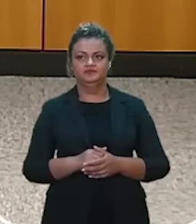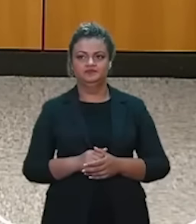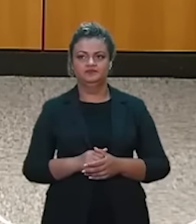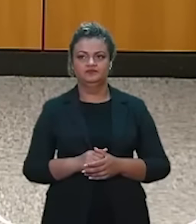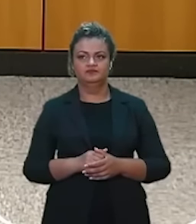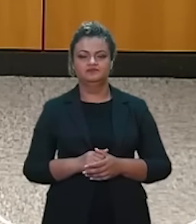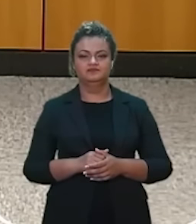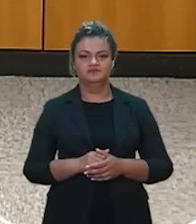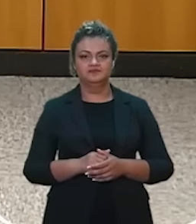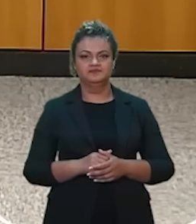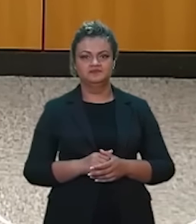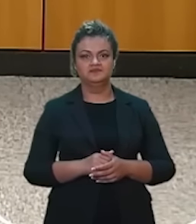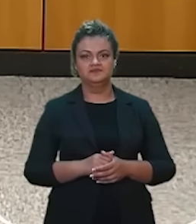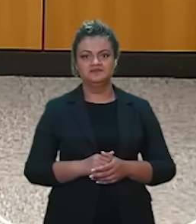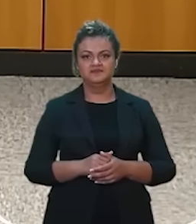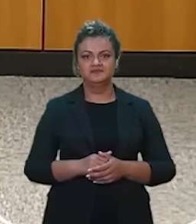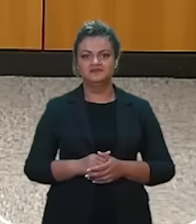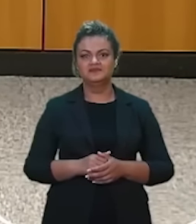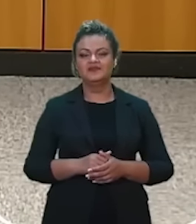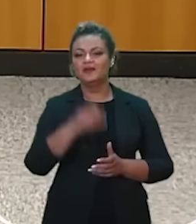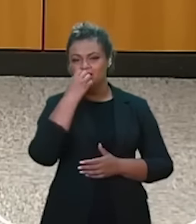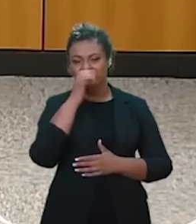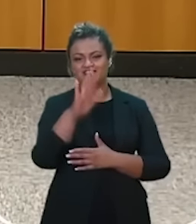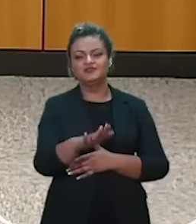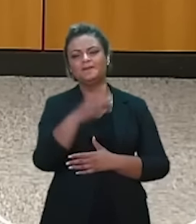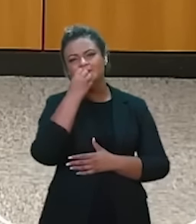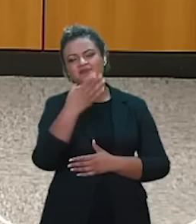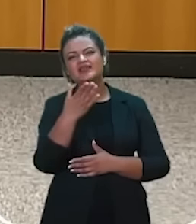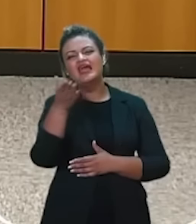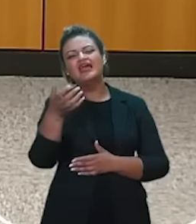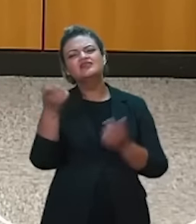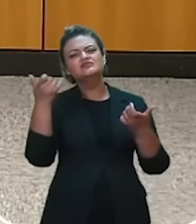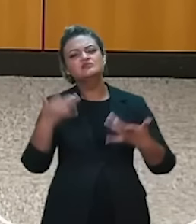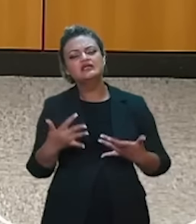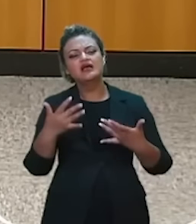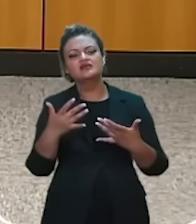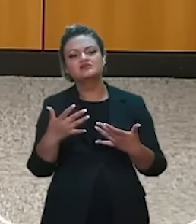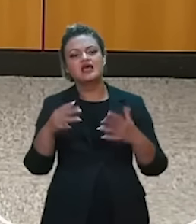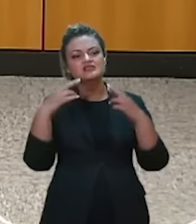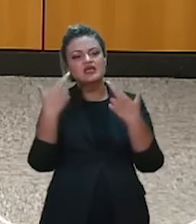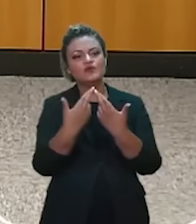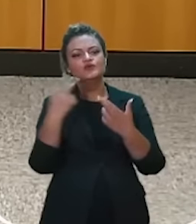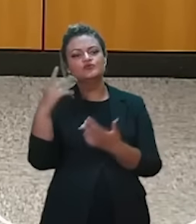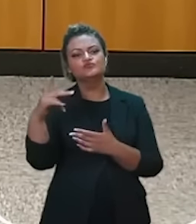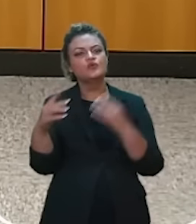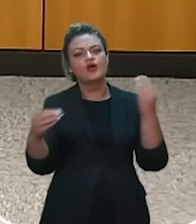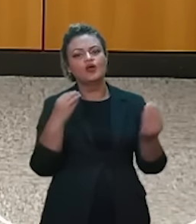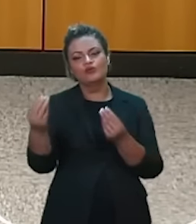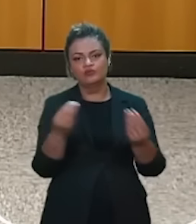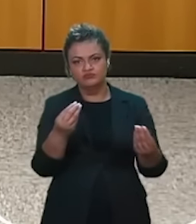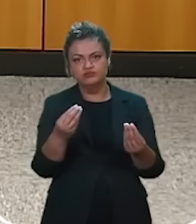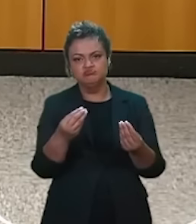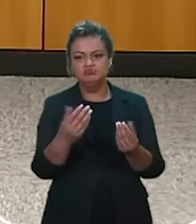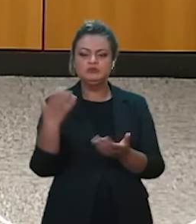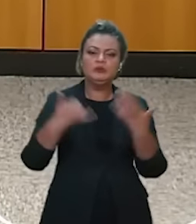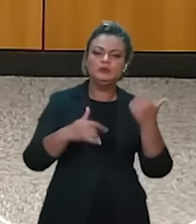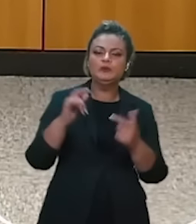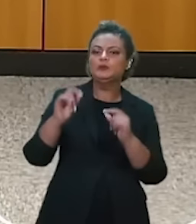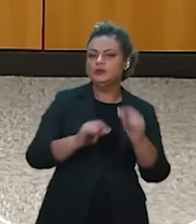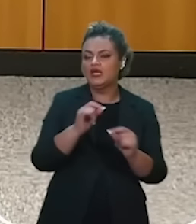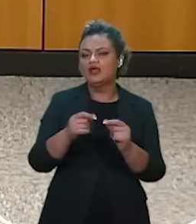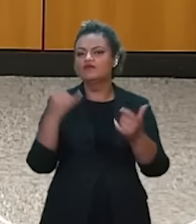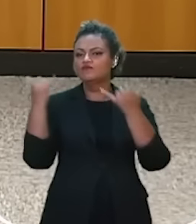Ministro Boa tarde tudo bem eh queria que o Senhor pudesse dar um pouco mais de detalhe dessa dessa reunião né dizer o que que foi tratado que tipo